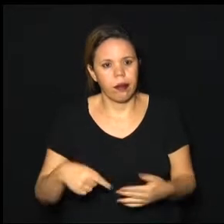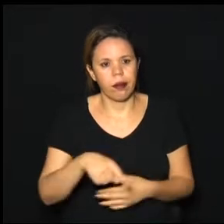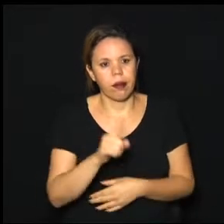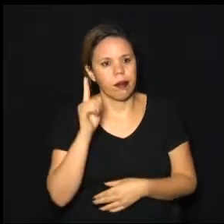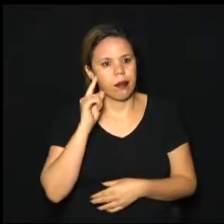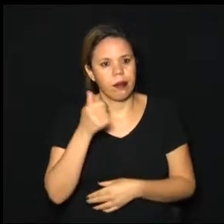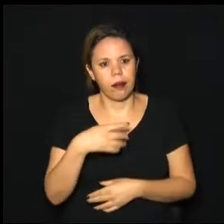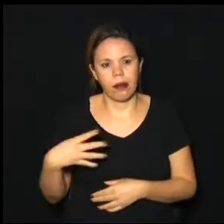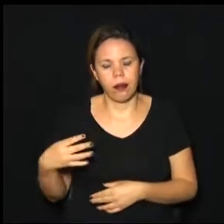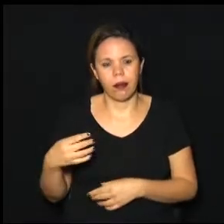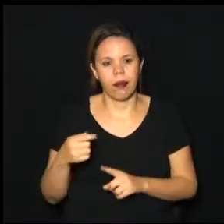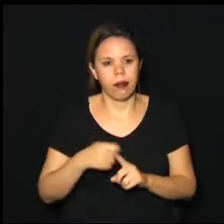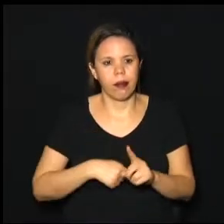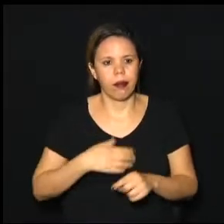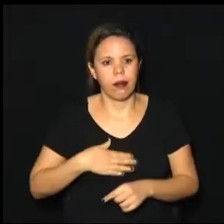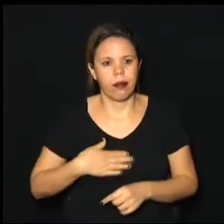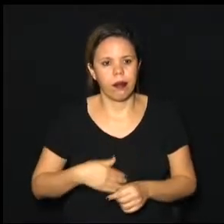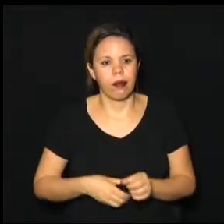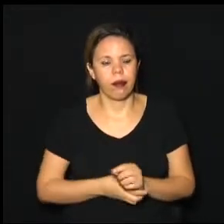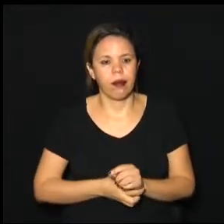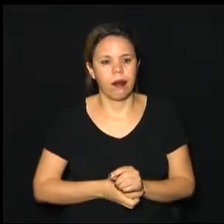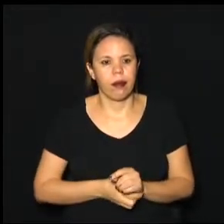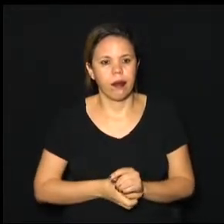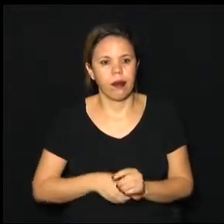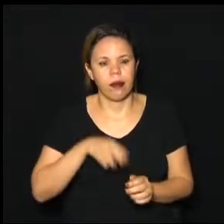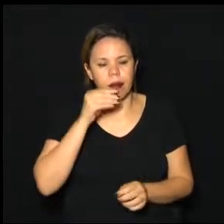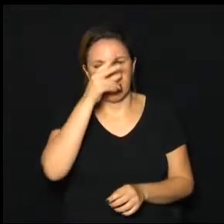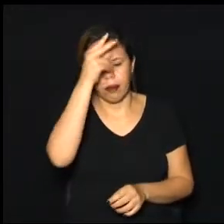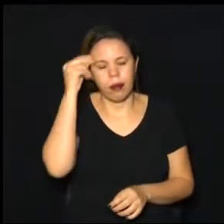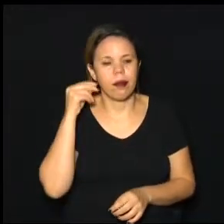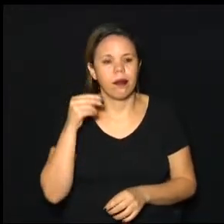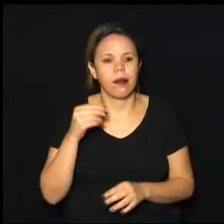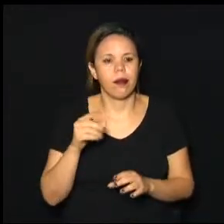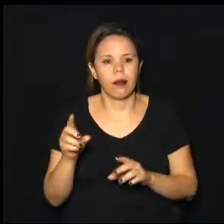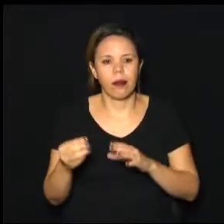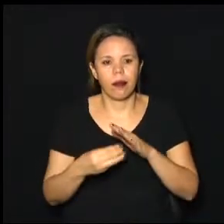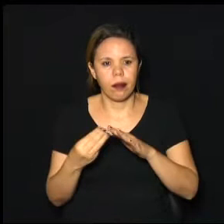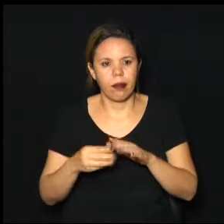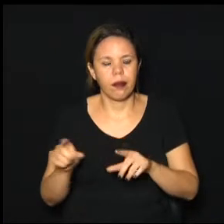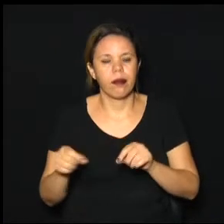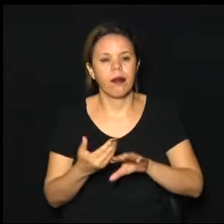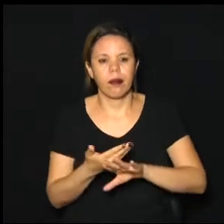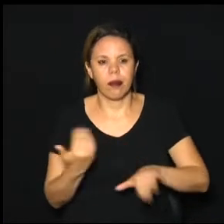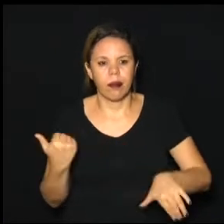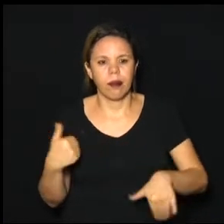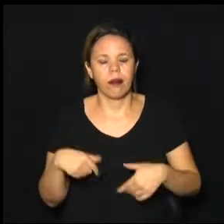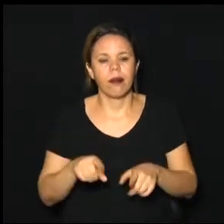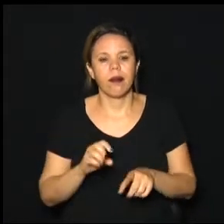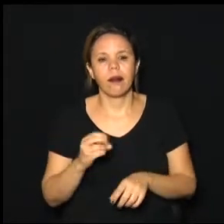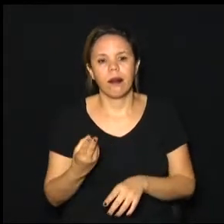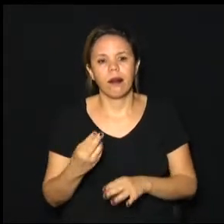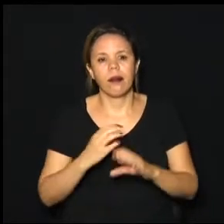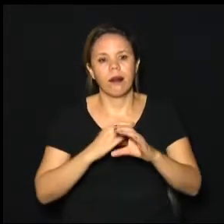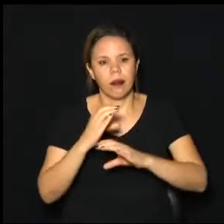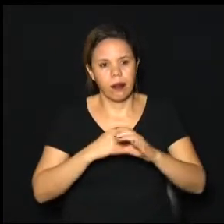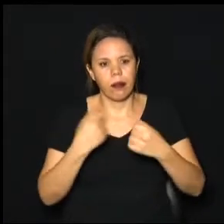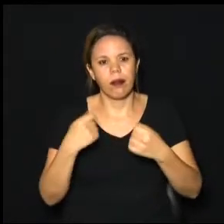dia 14 de agosto. Os servidores comissionados precisam se exonerar e os servidores